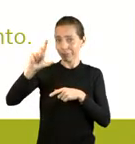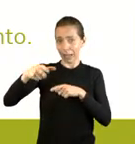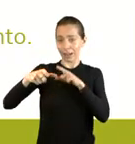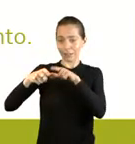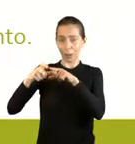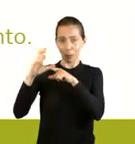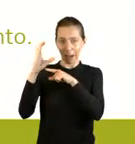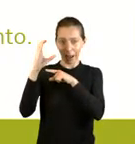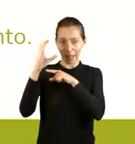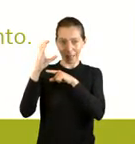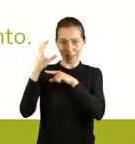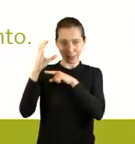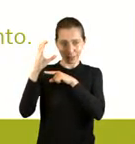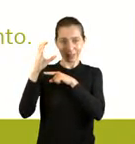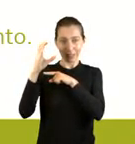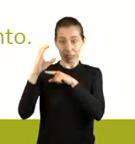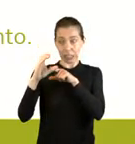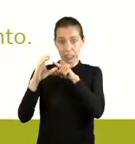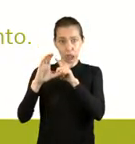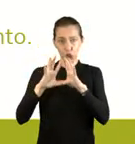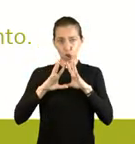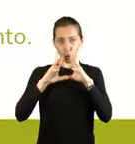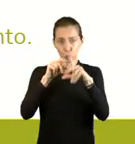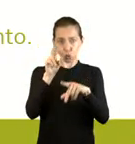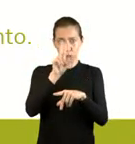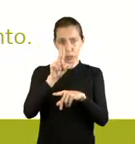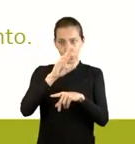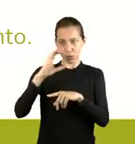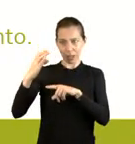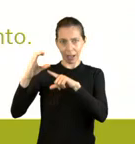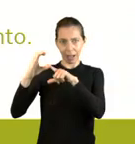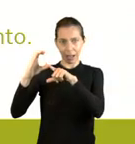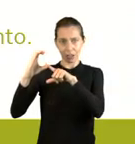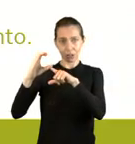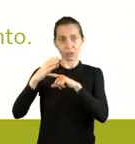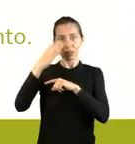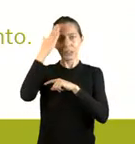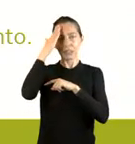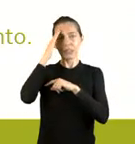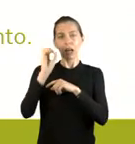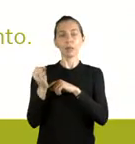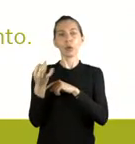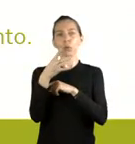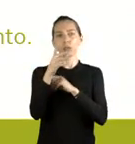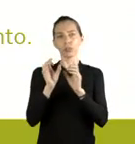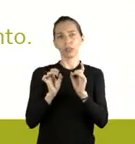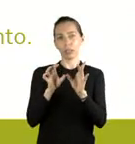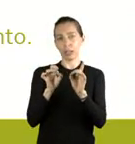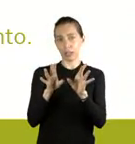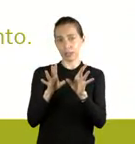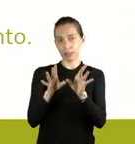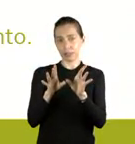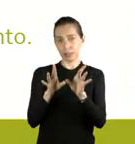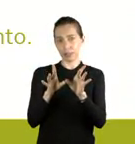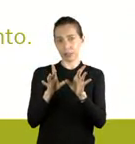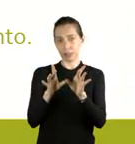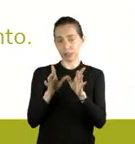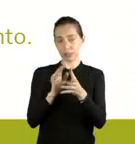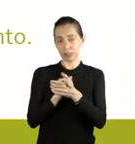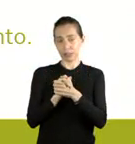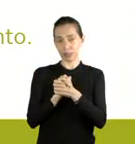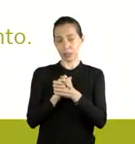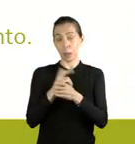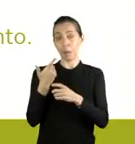crédito. Se você passar tudo no cartão de crédito, você vai saber quanto você gasta. É uma armadilha, porque